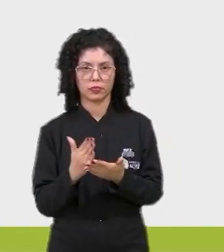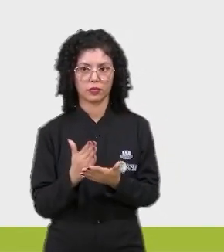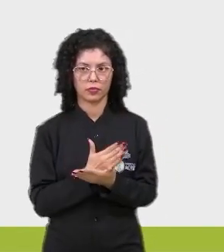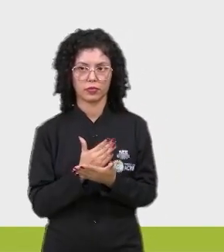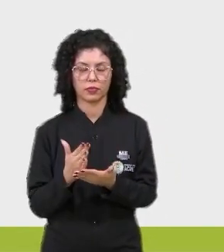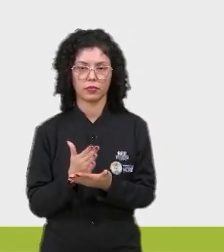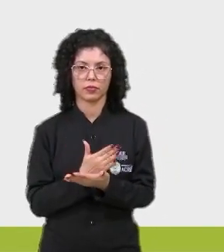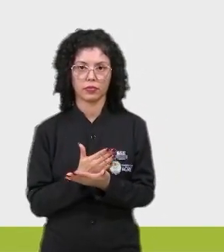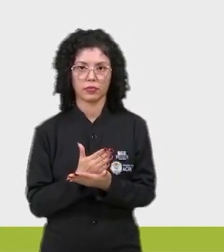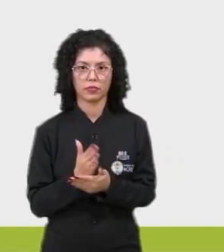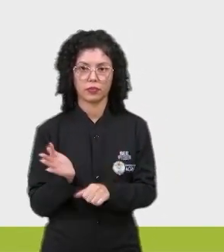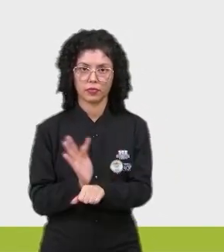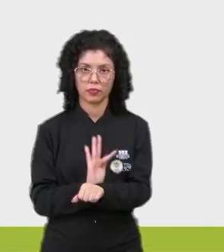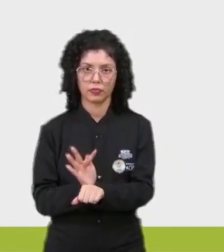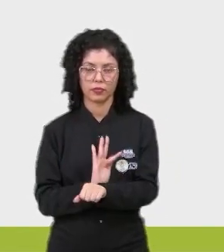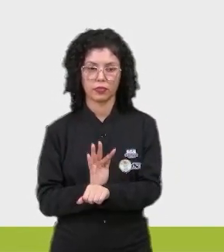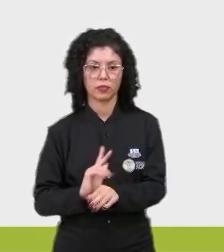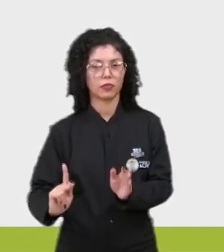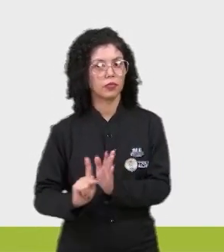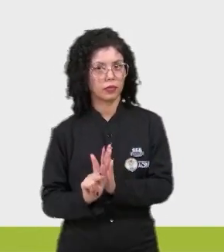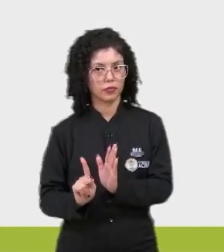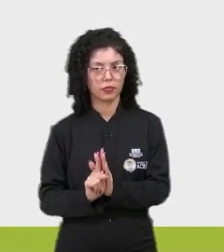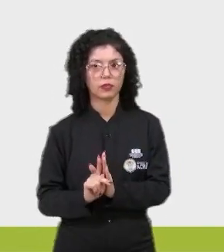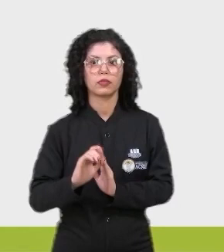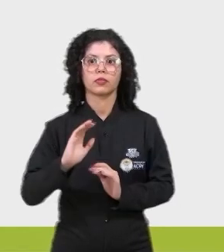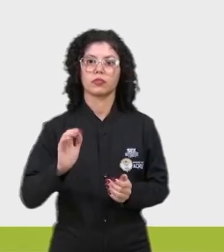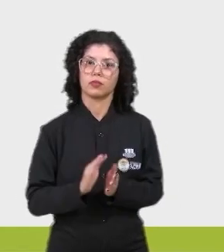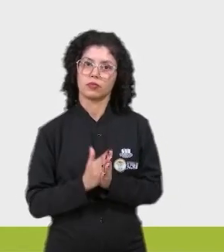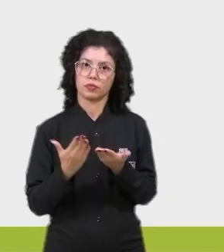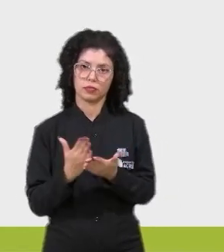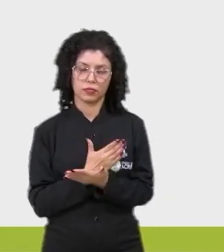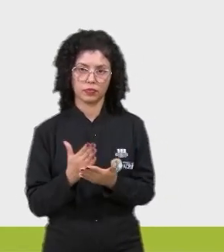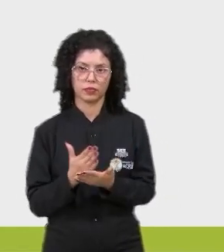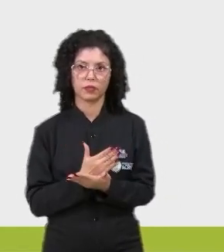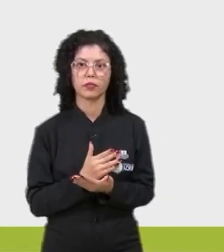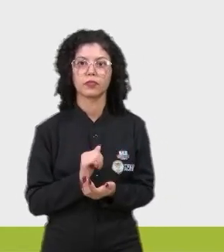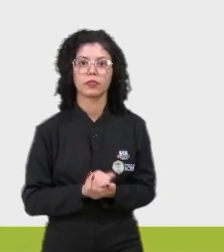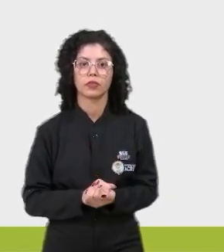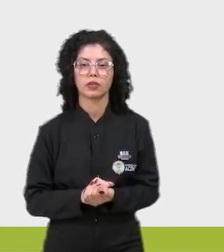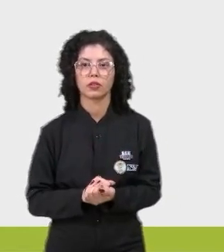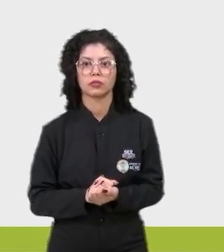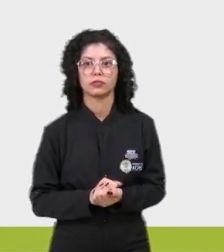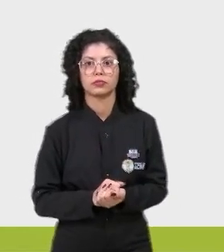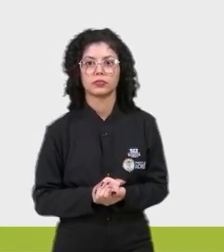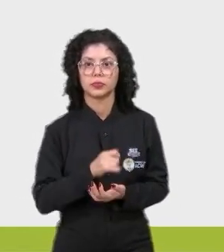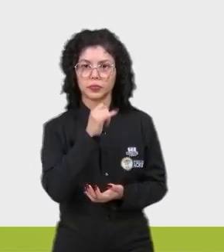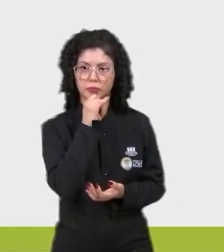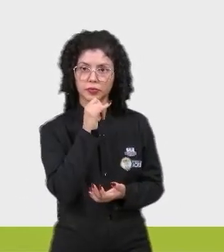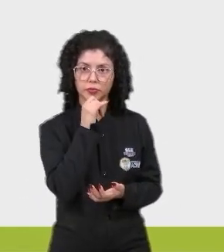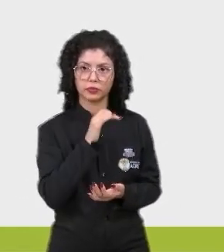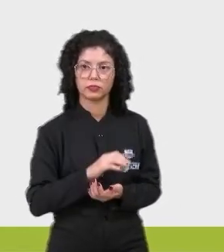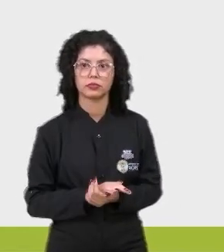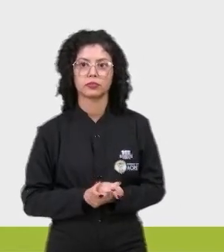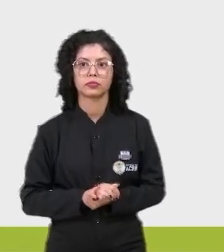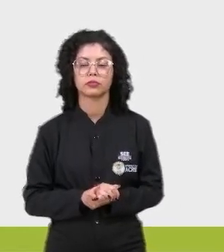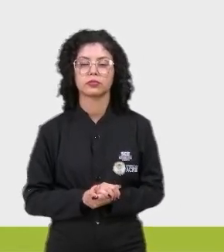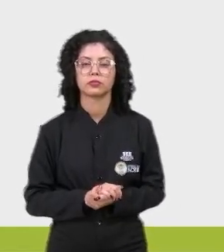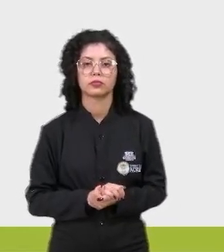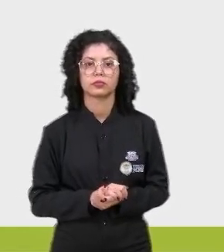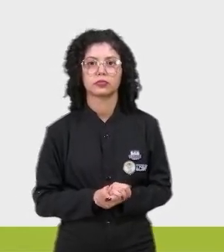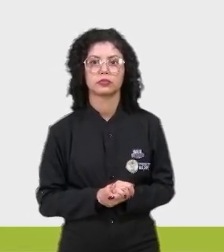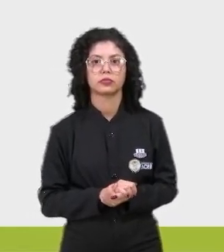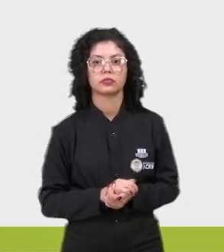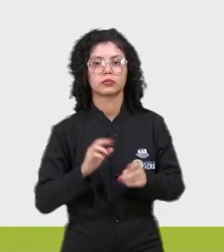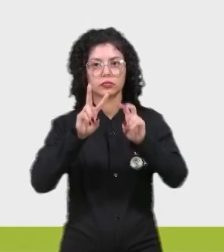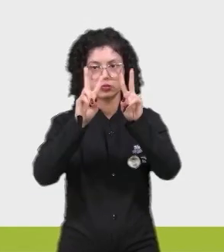o filme é baseado justamente nessa obra, né? E um exemplo para vocês de um